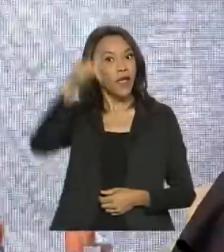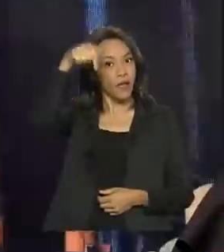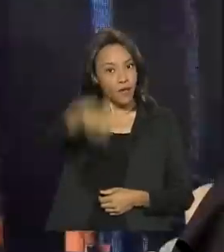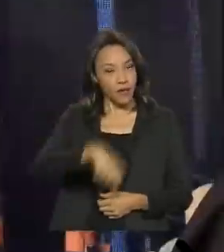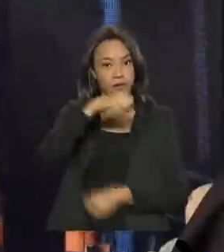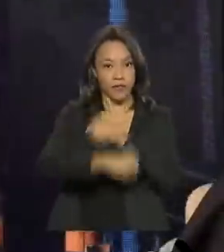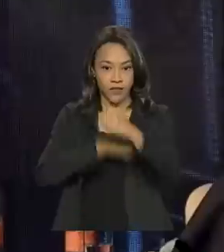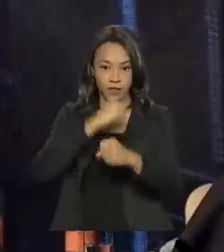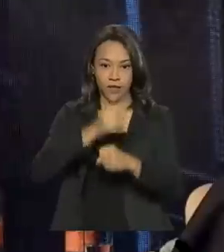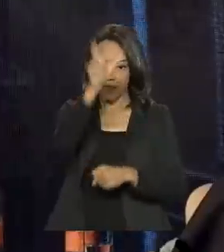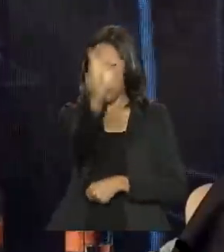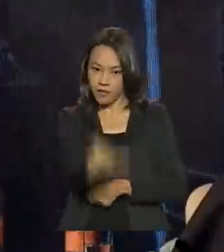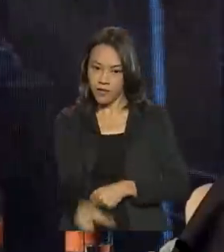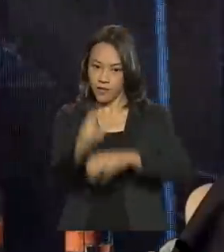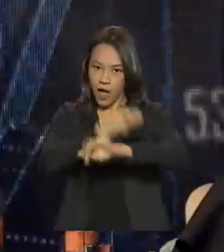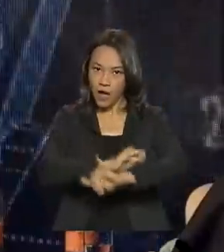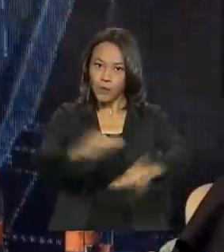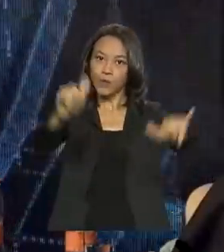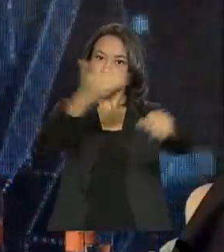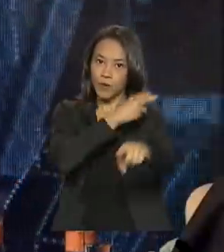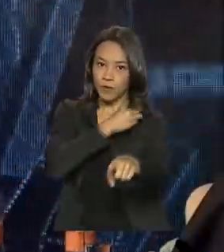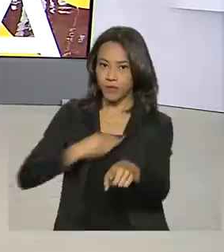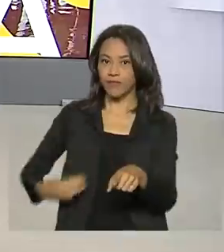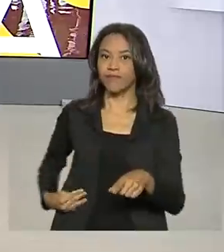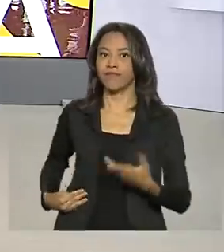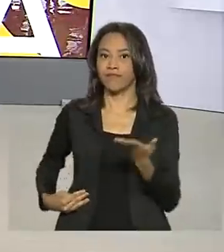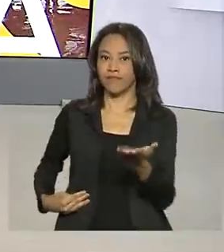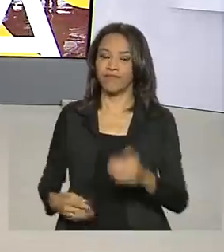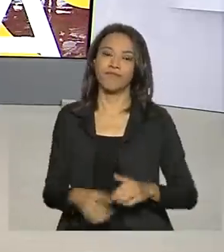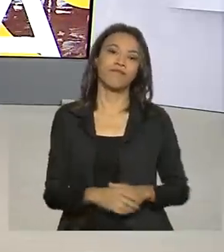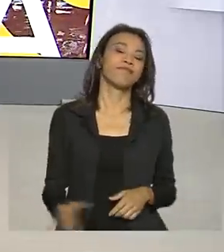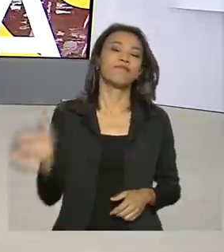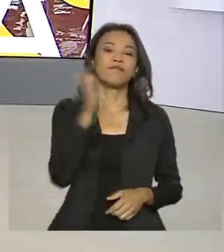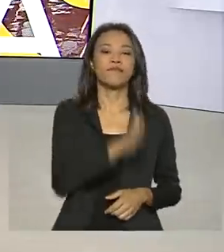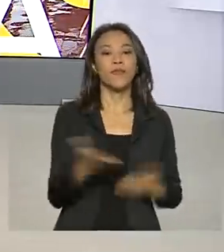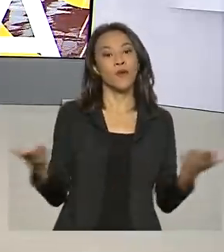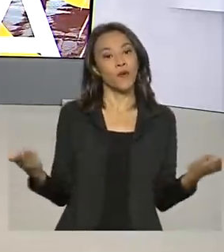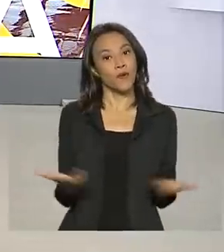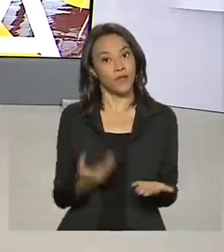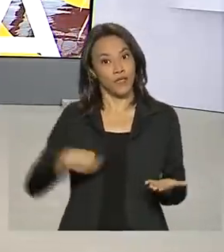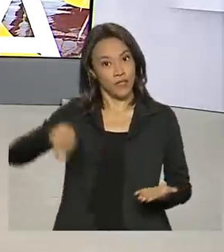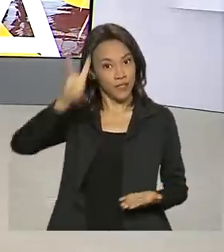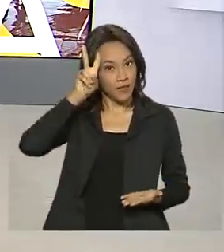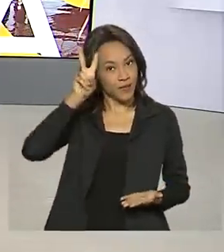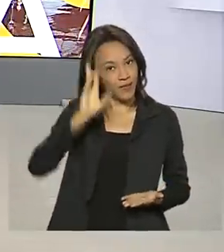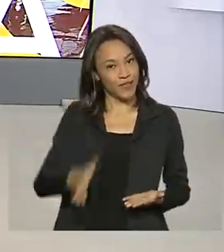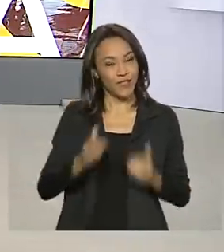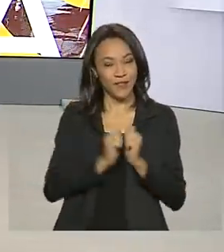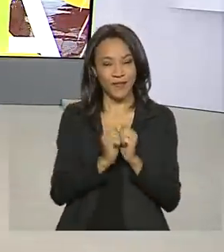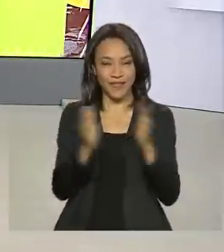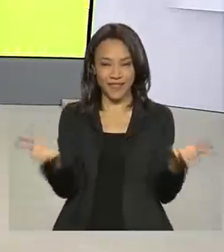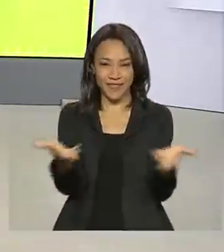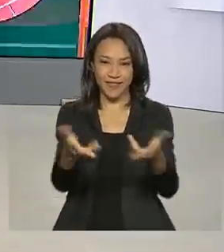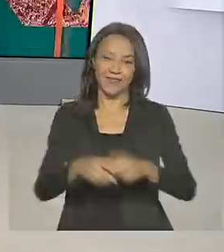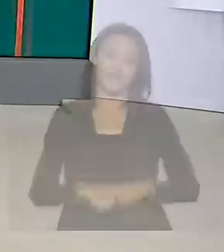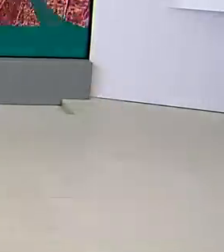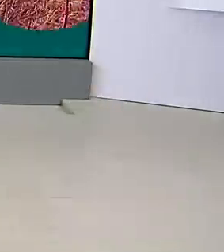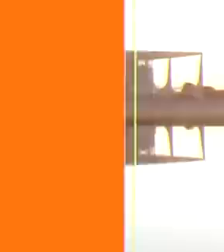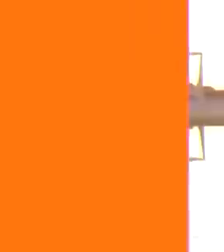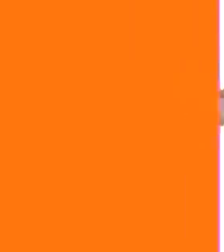anúncio é do ministro das Comunicações, Fábio Faria. O Brasil em Dia desta segunda-feira está começando.